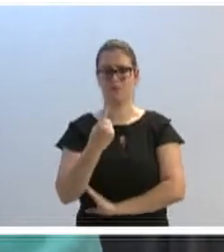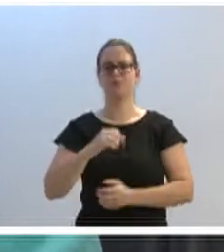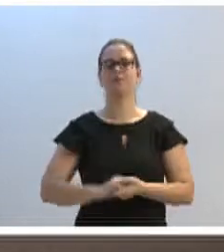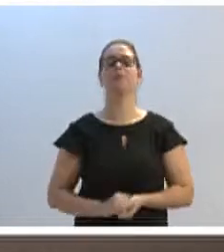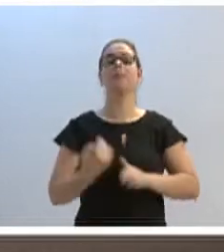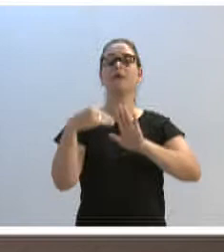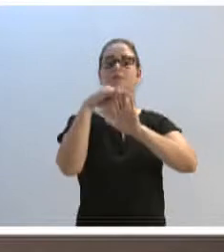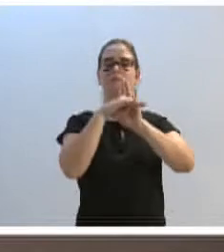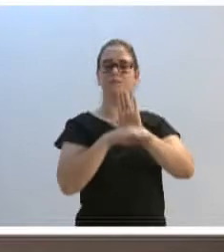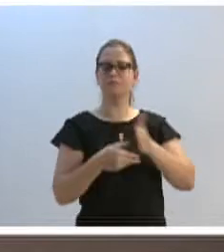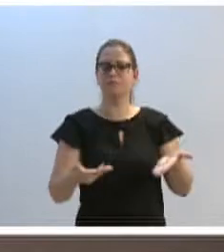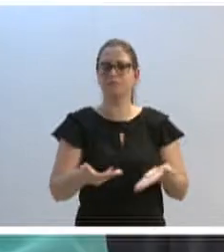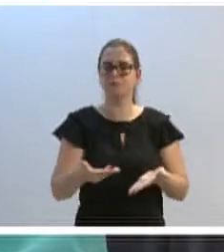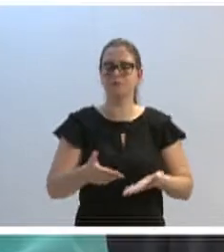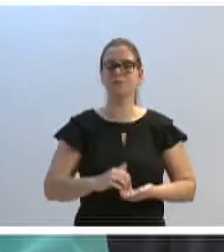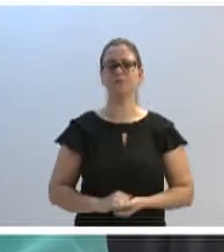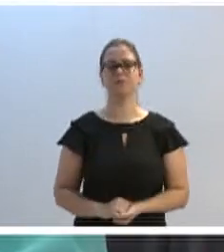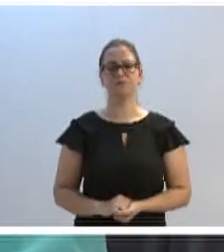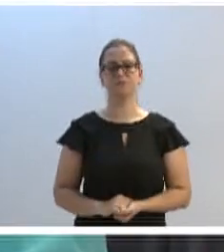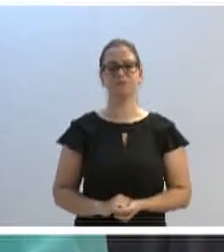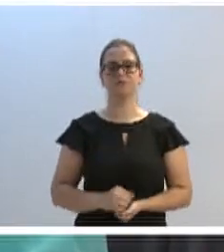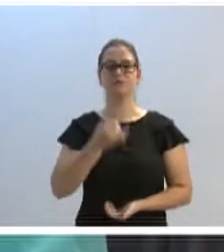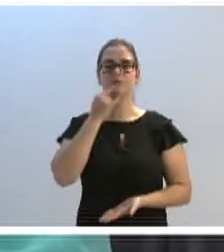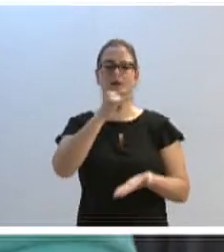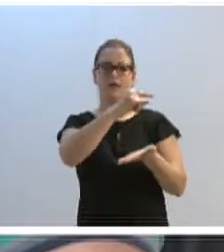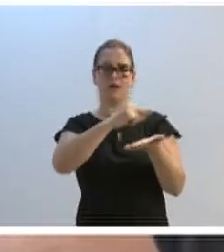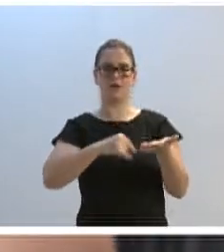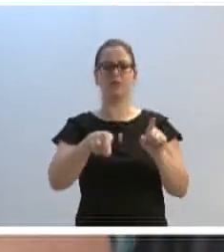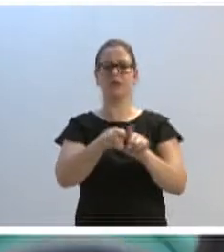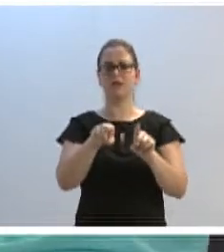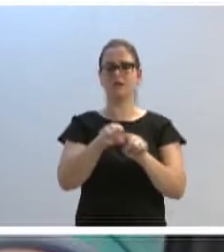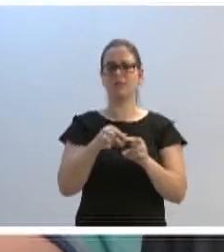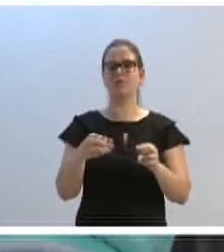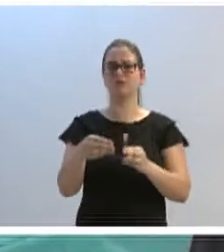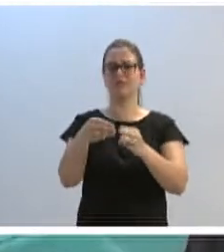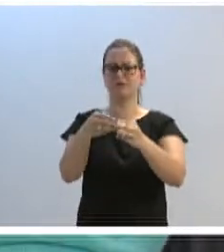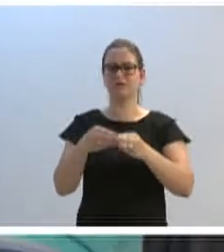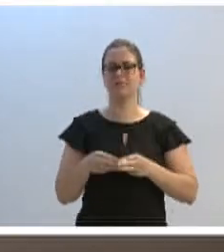A ordem do dia. Requerimentos e moções. A ordem do dia.